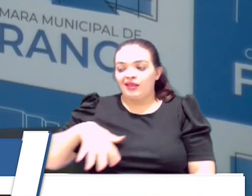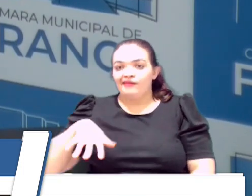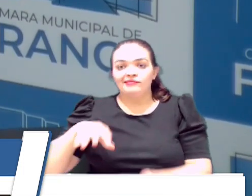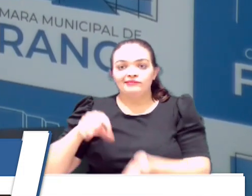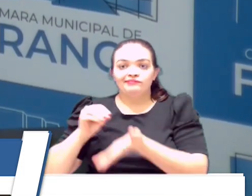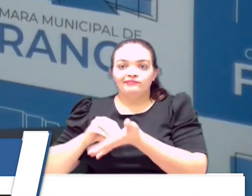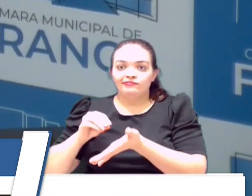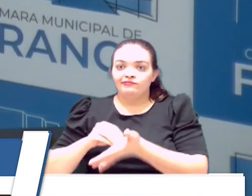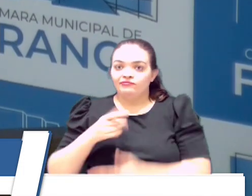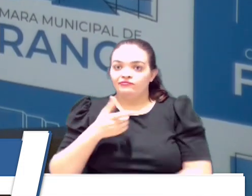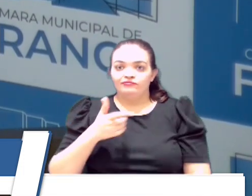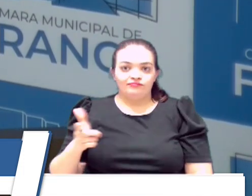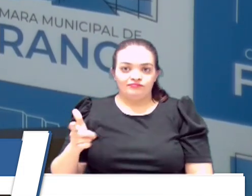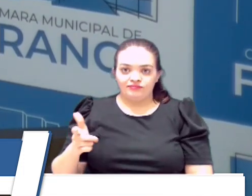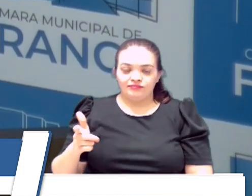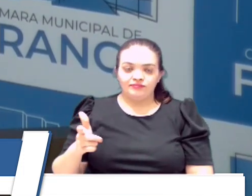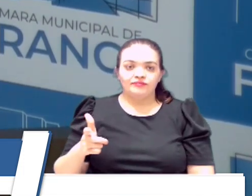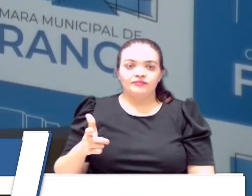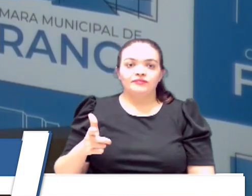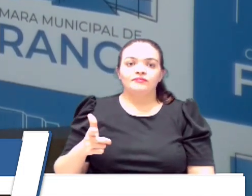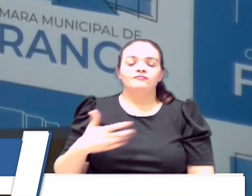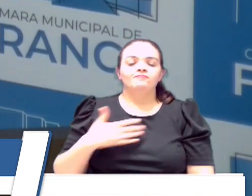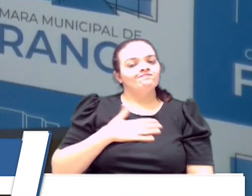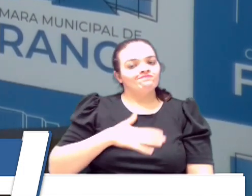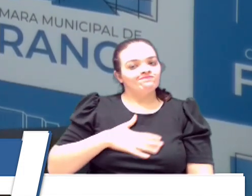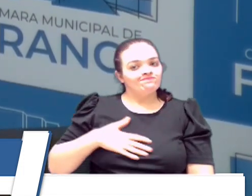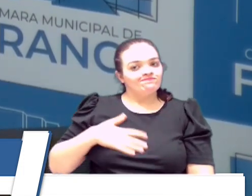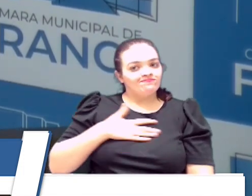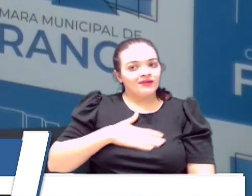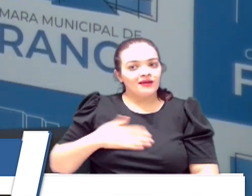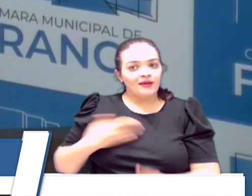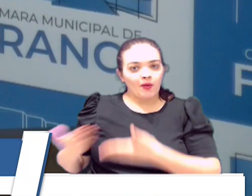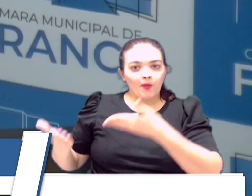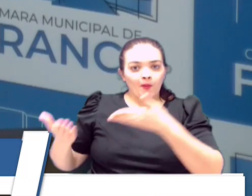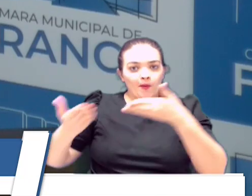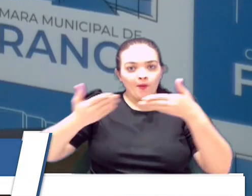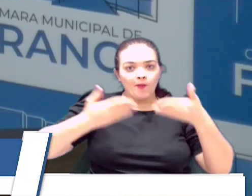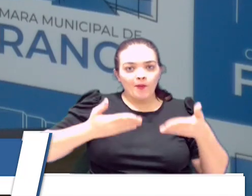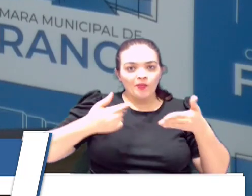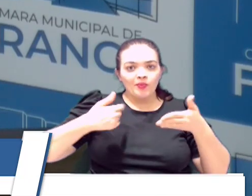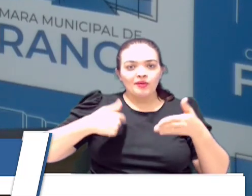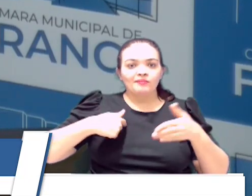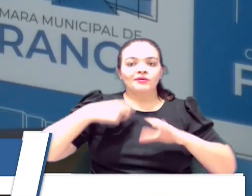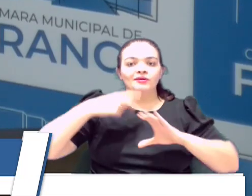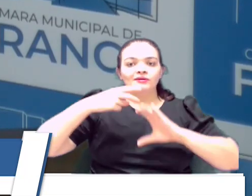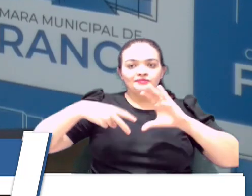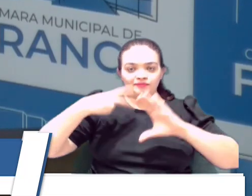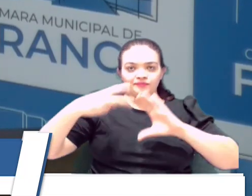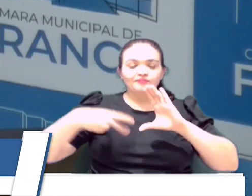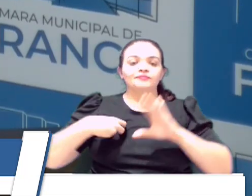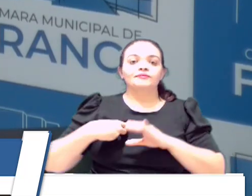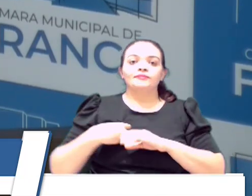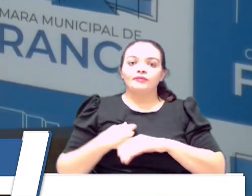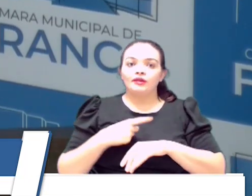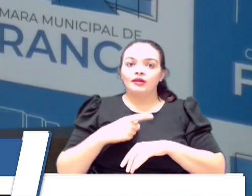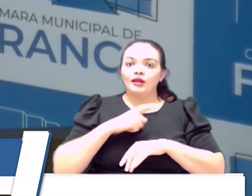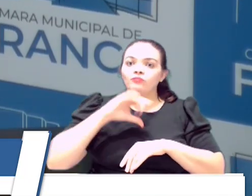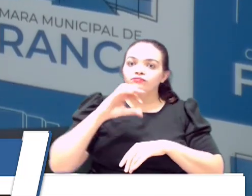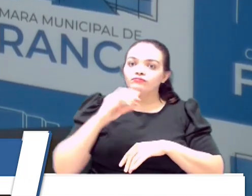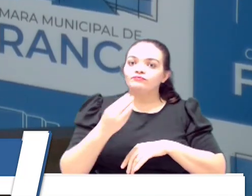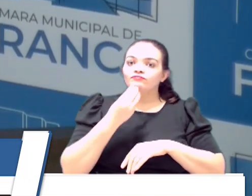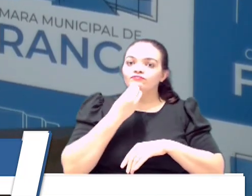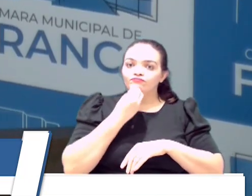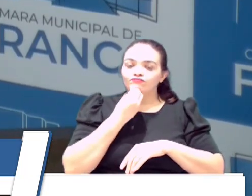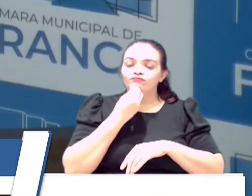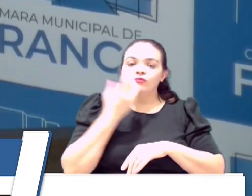Doutor Hamilton, muito prazer em recebê-lo, senhor, nessa casa. O senhor está tendo uma oportunidade, não sei